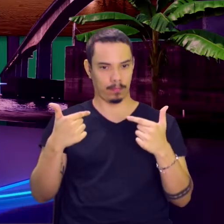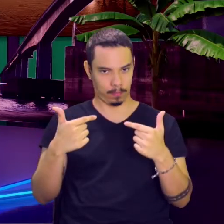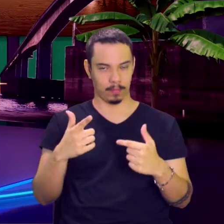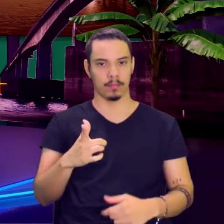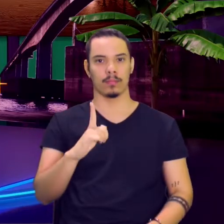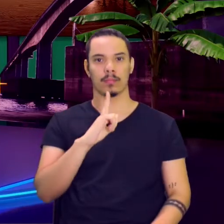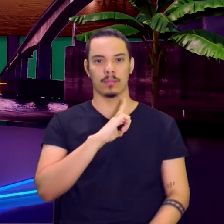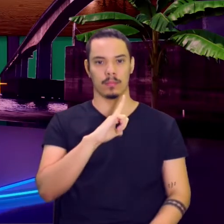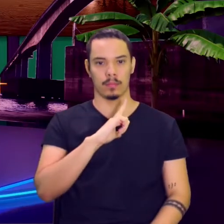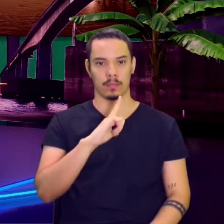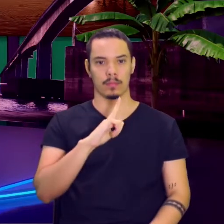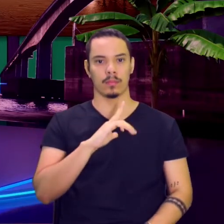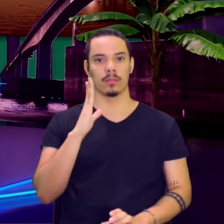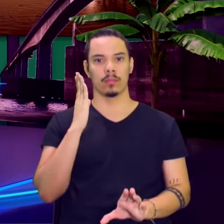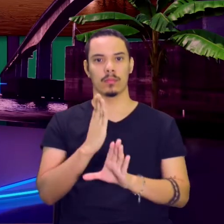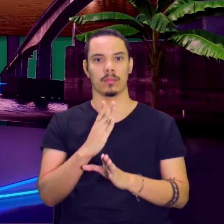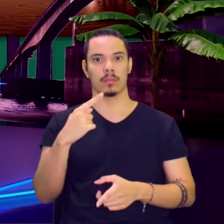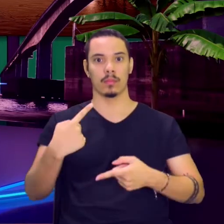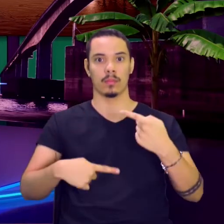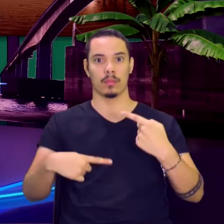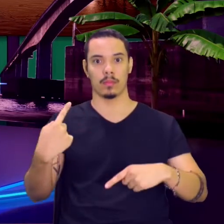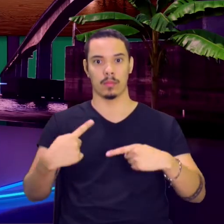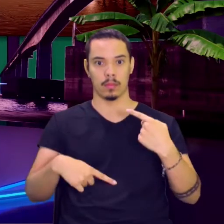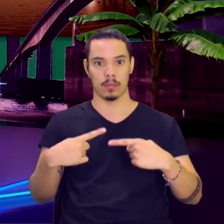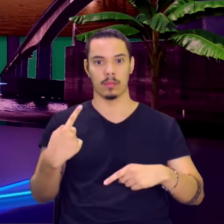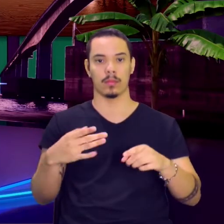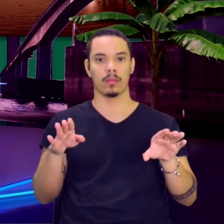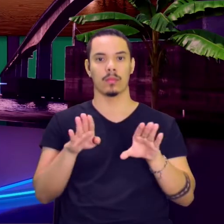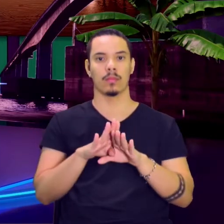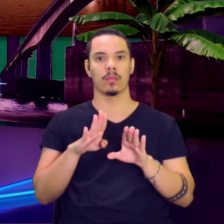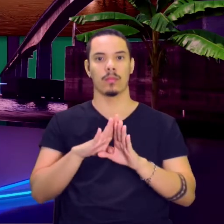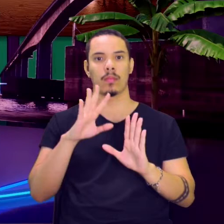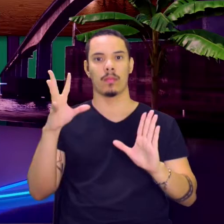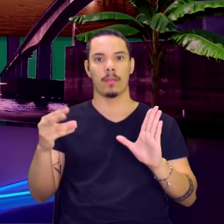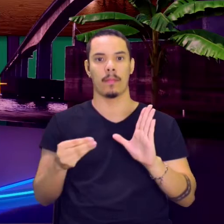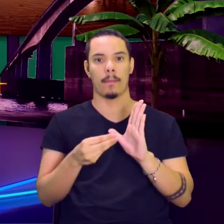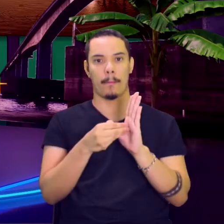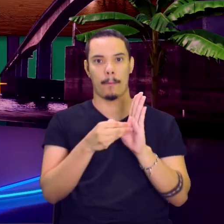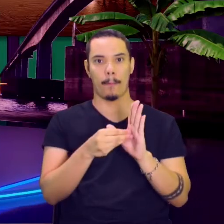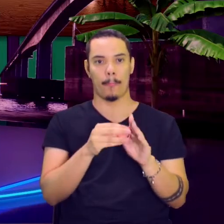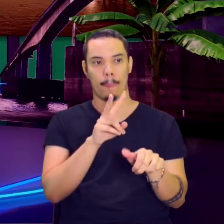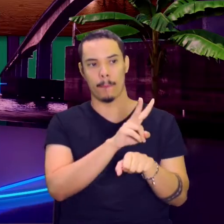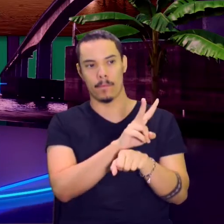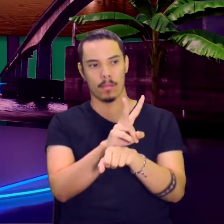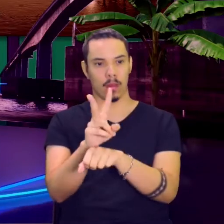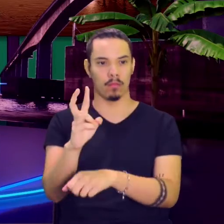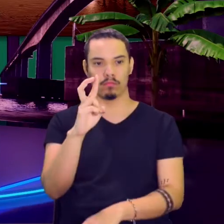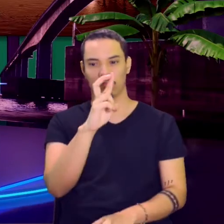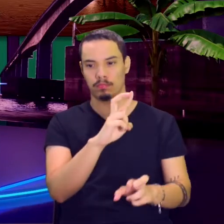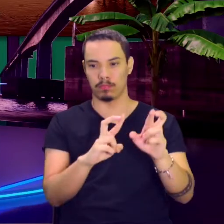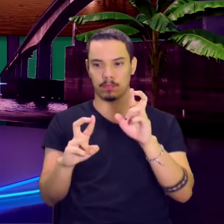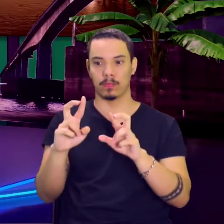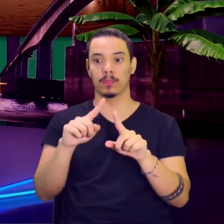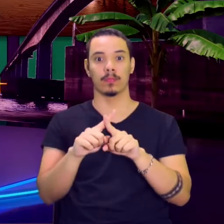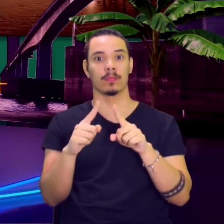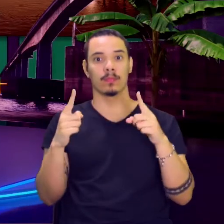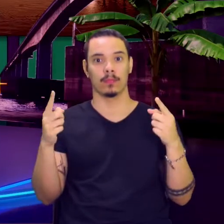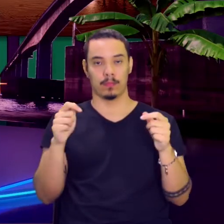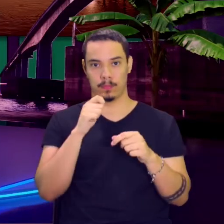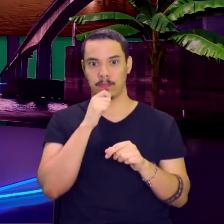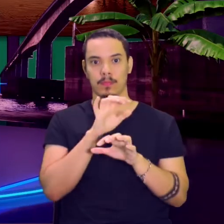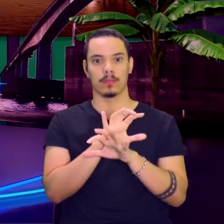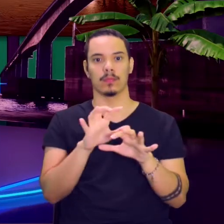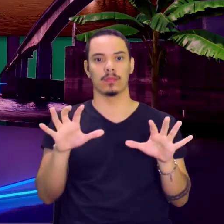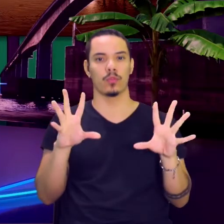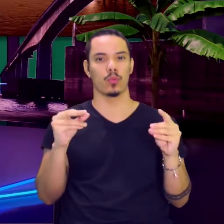né, essa política pública de implementação dessa vigilância. Mas ela, ainda assim, com toda essa crítica,